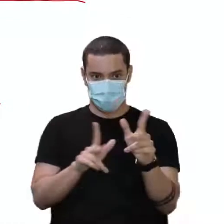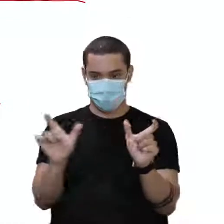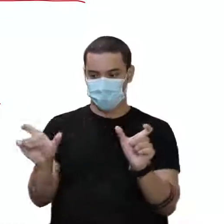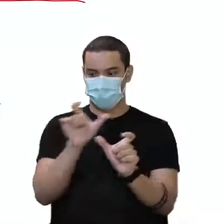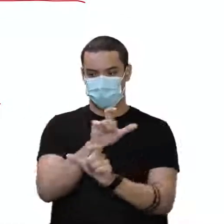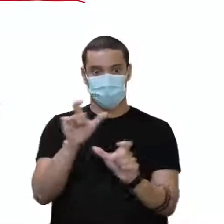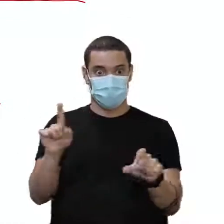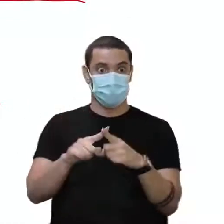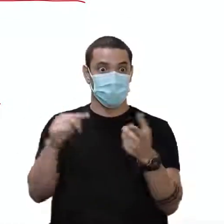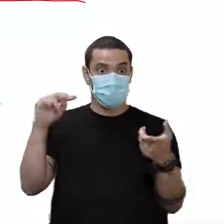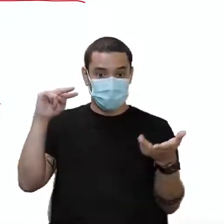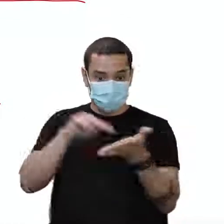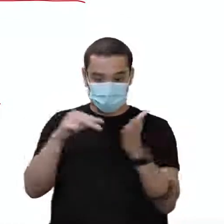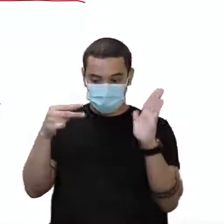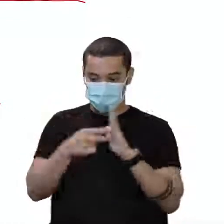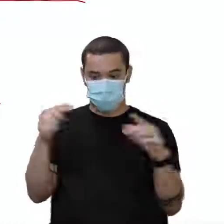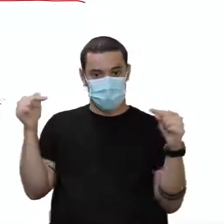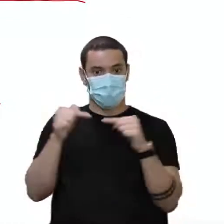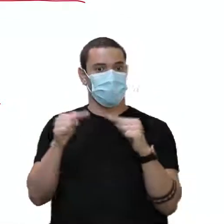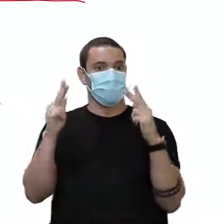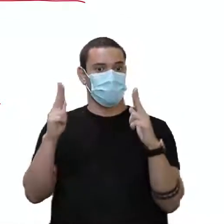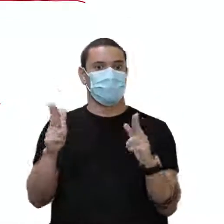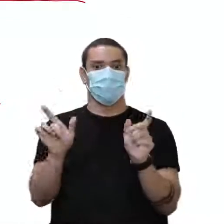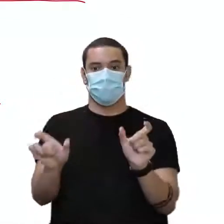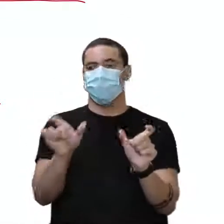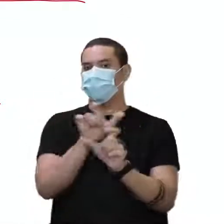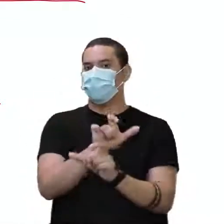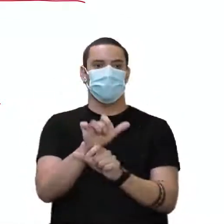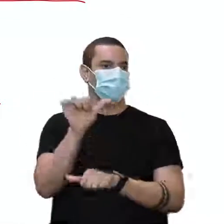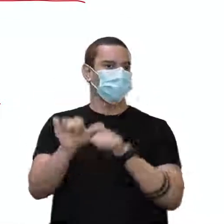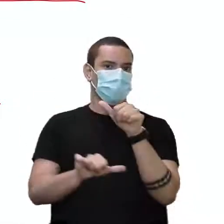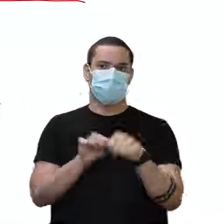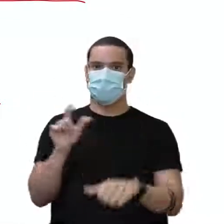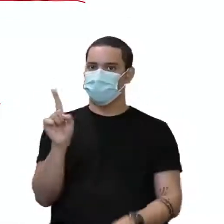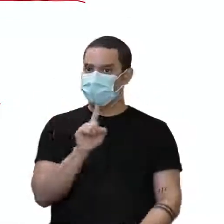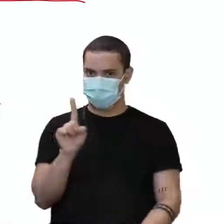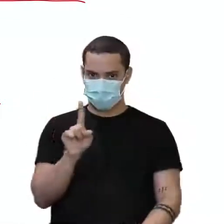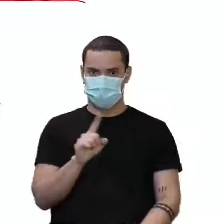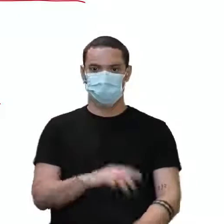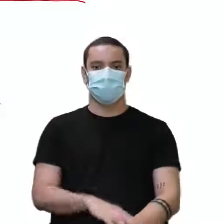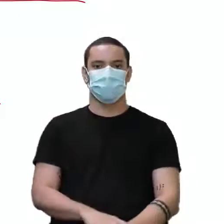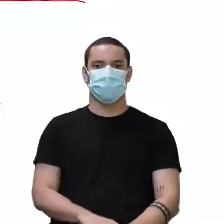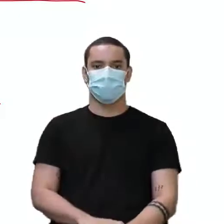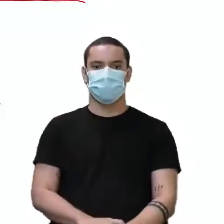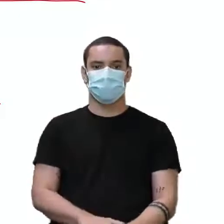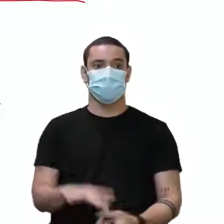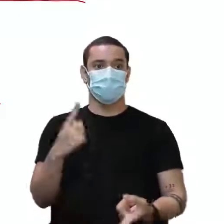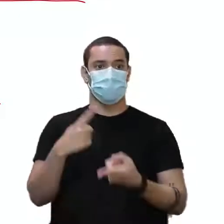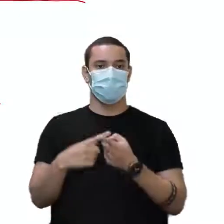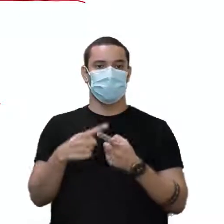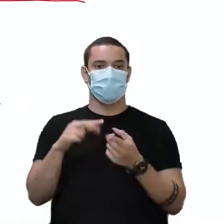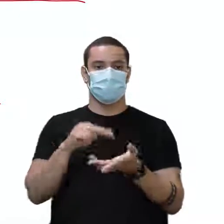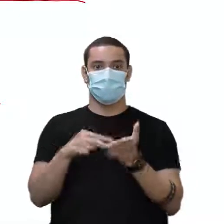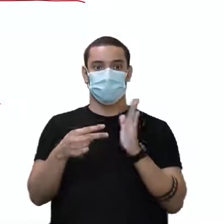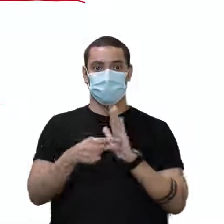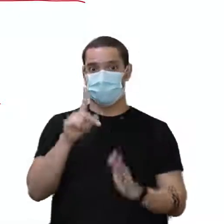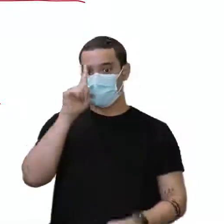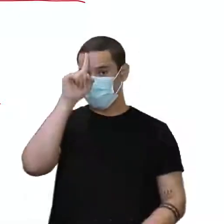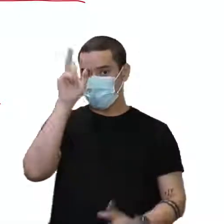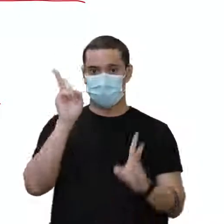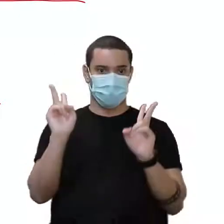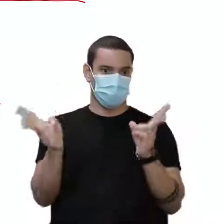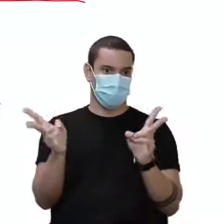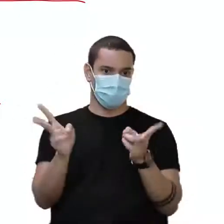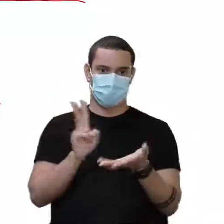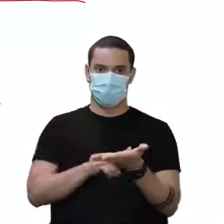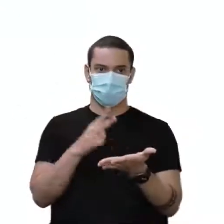Brown não recebe uma carta de seus amigos. A ordem dos fatores não altera o produto. Aqui a ideia é a mesma da outra tradução, não tem problema